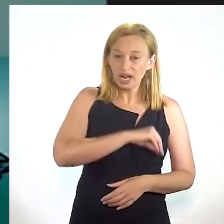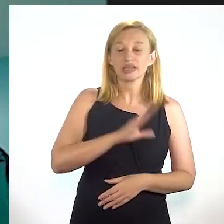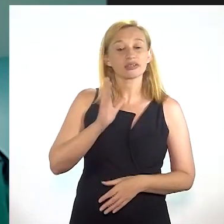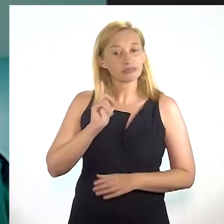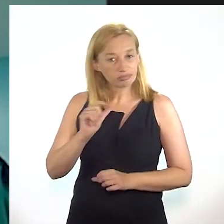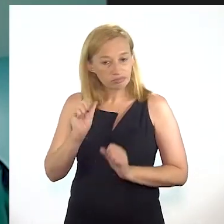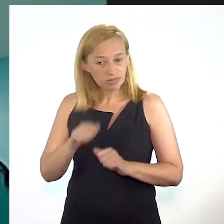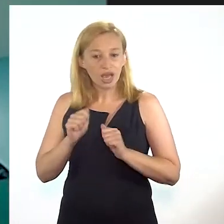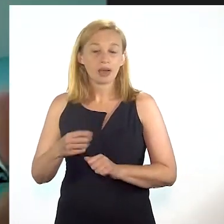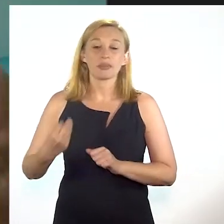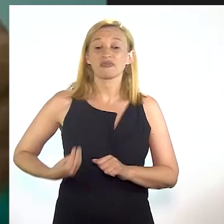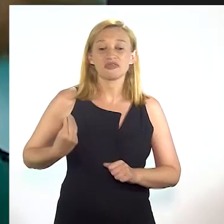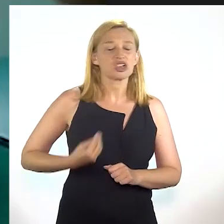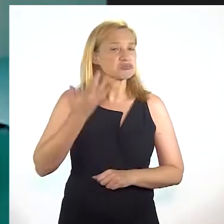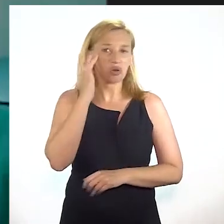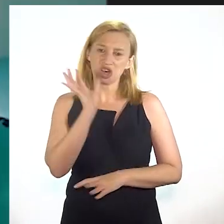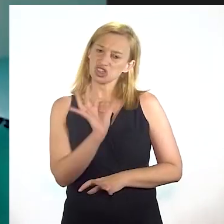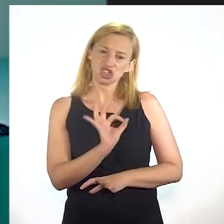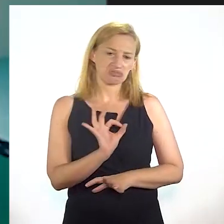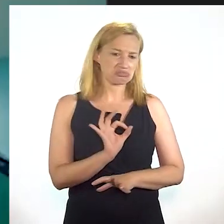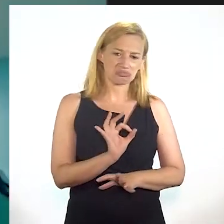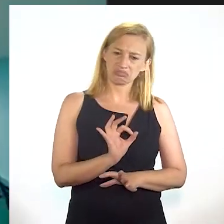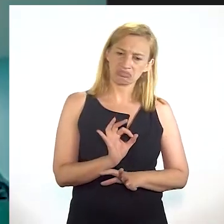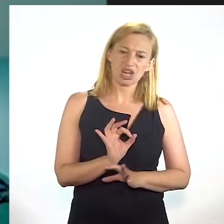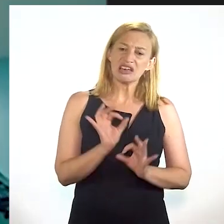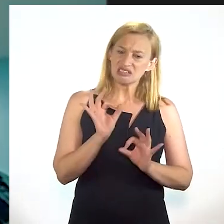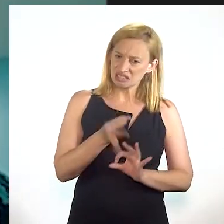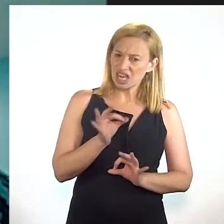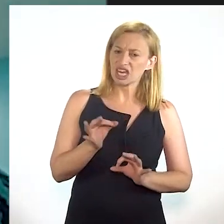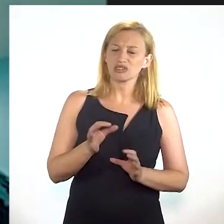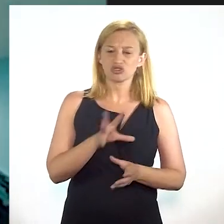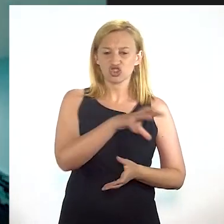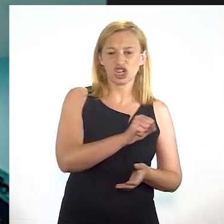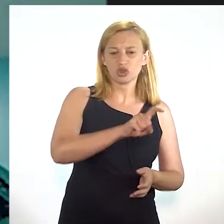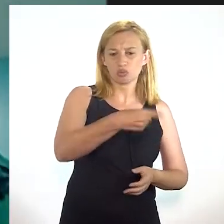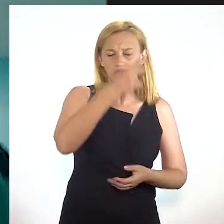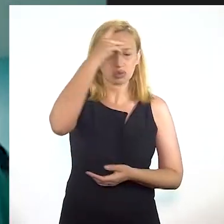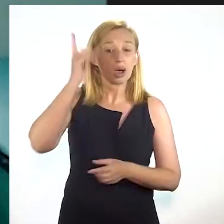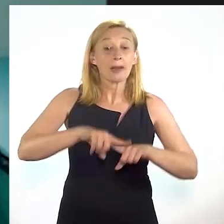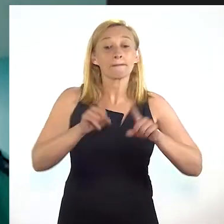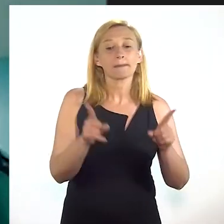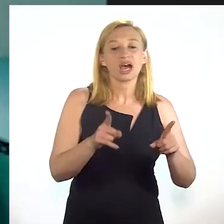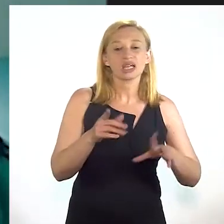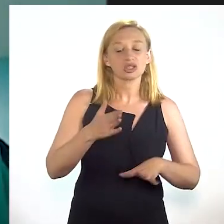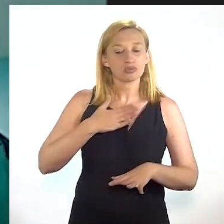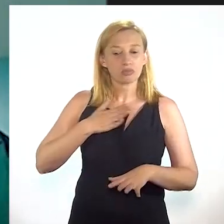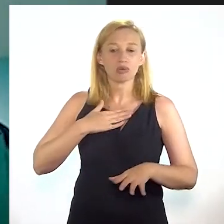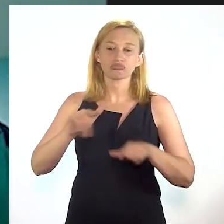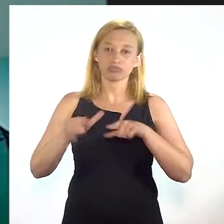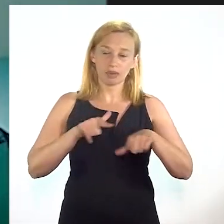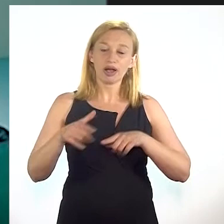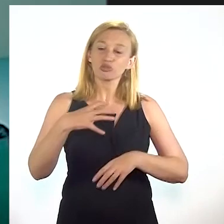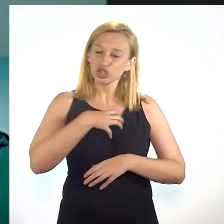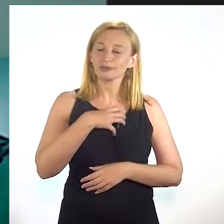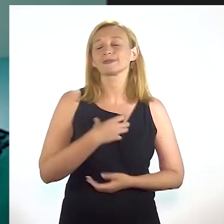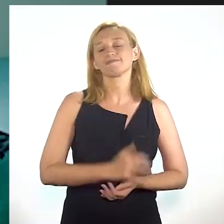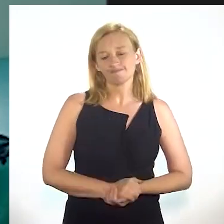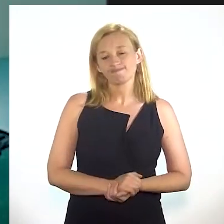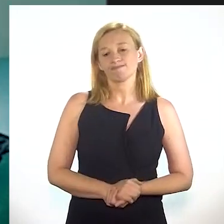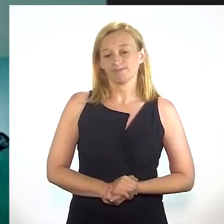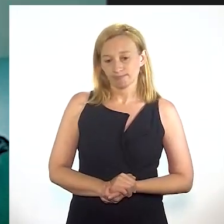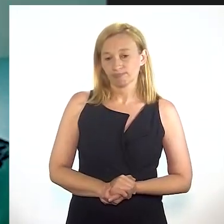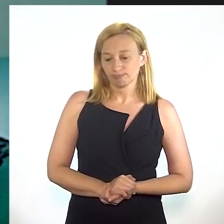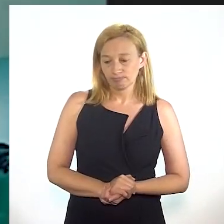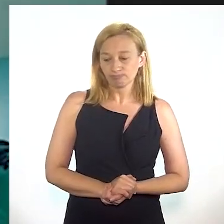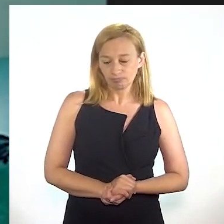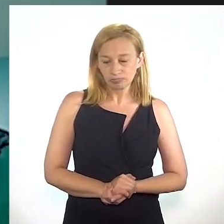para a gente sobreviver, então eu não achei justo eu tirar de outras pessoas, mas para o meu lado do trabalho eu senti